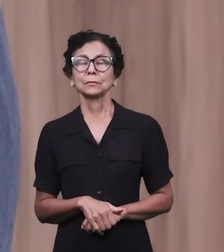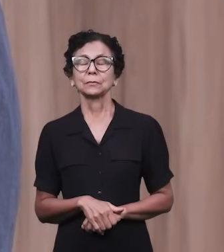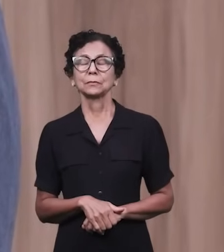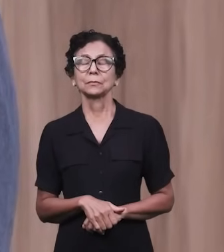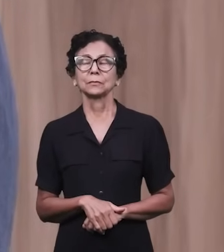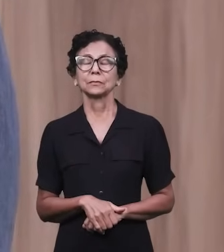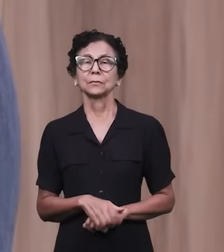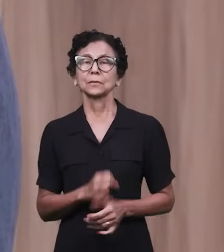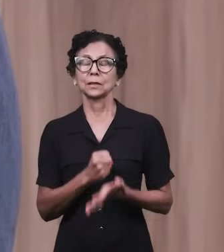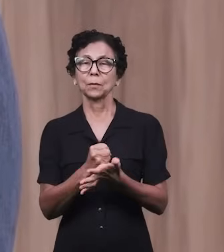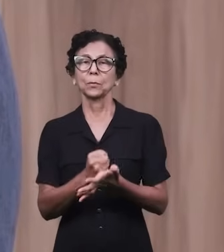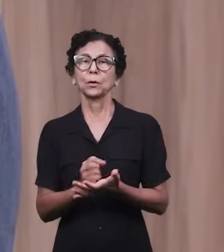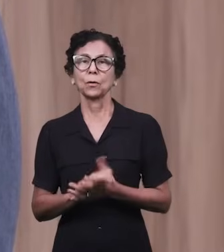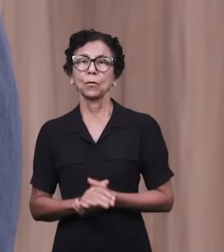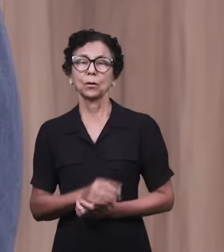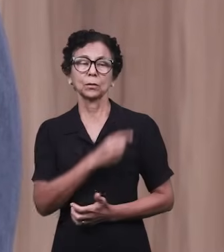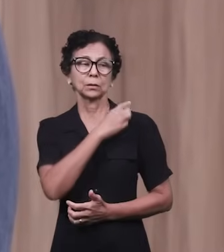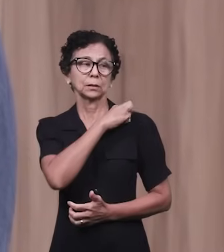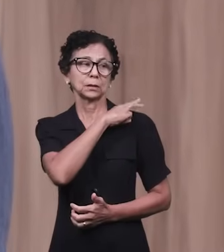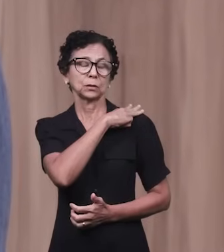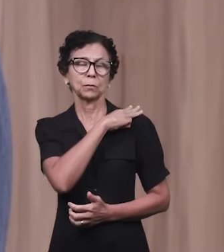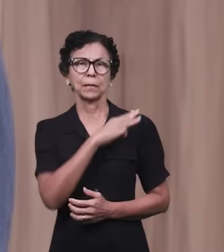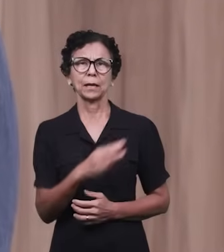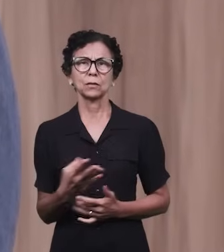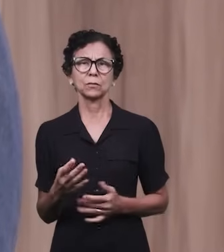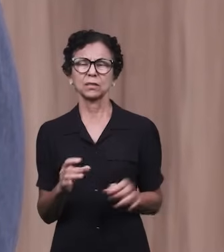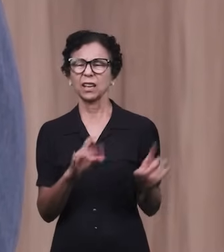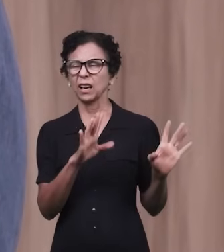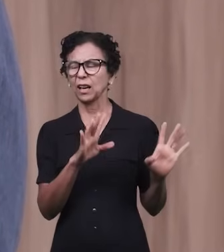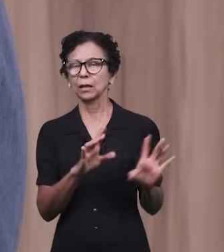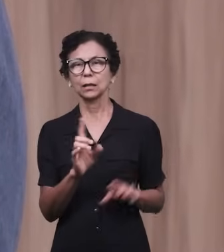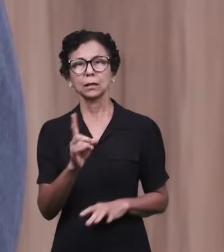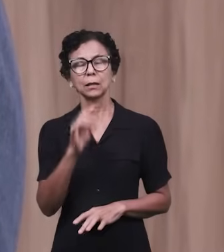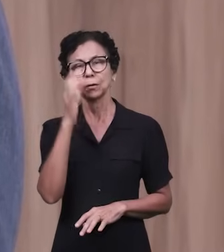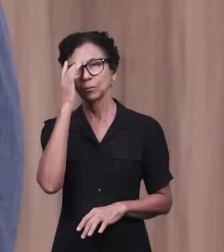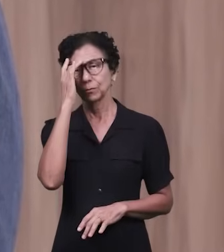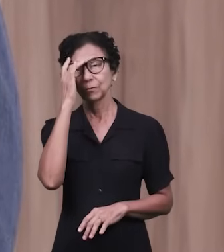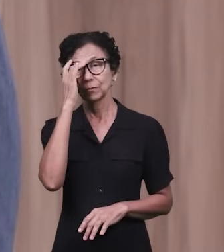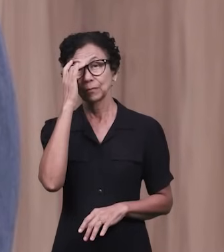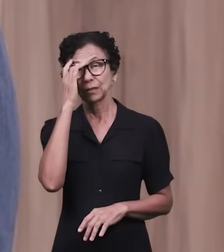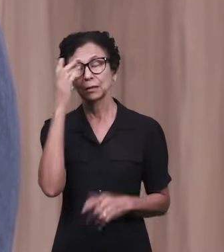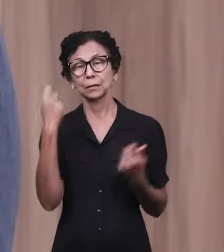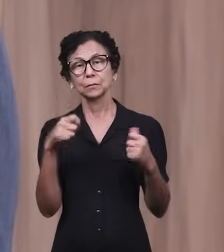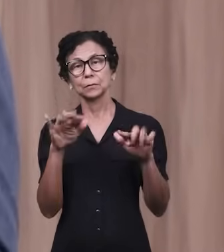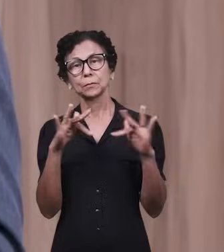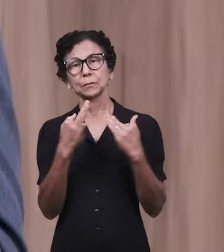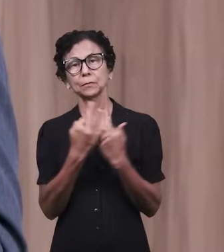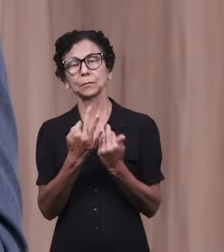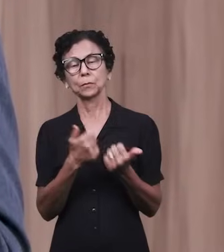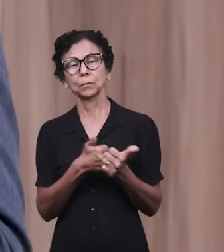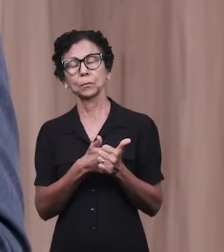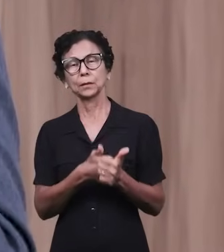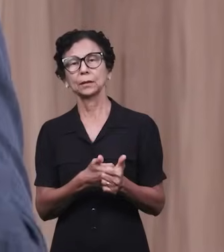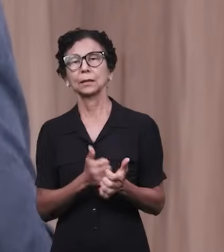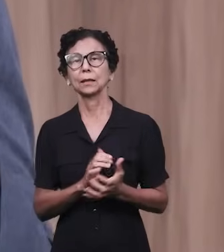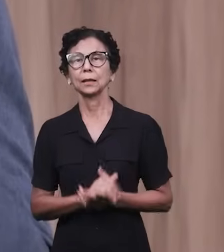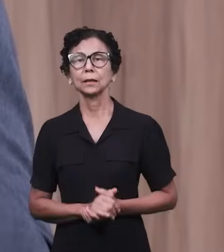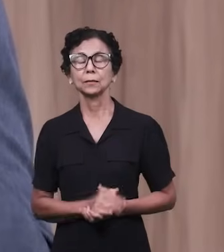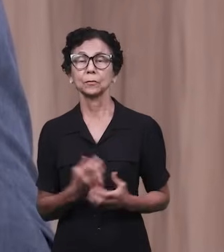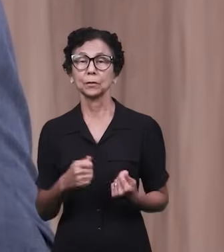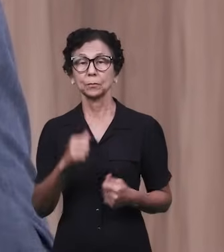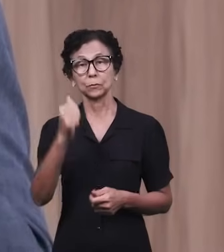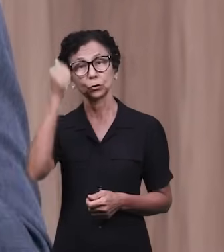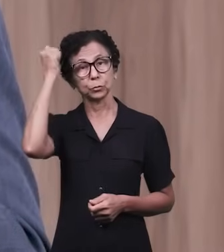Porque é o principal momento ali que ele precisa, são as pressões do vestibular, e ele precisa das famílias ao lado. E a família ao lado é a família que vai